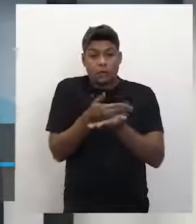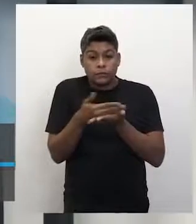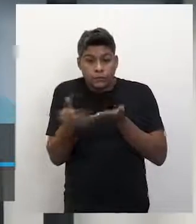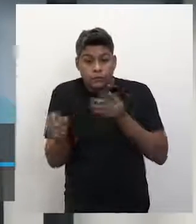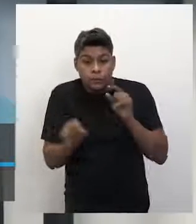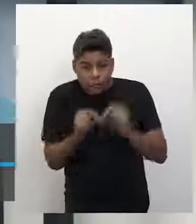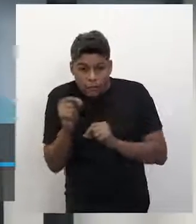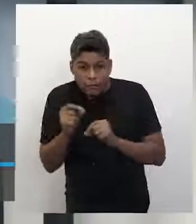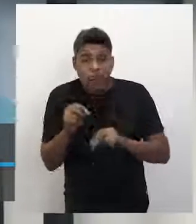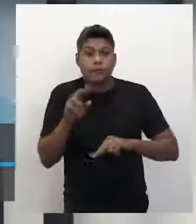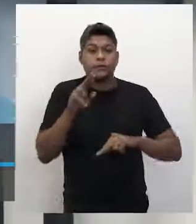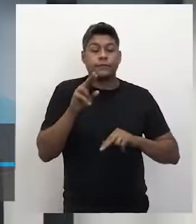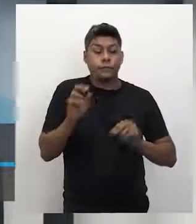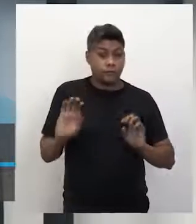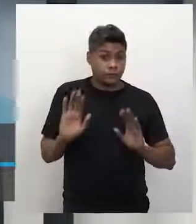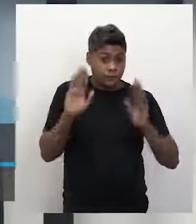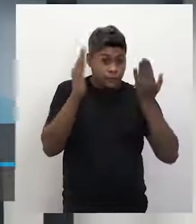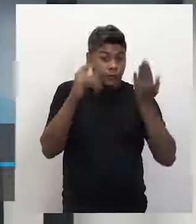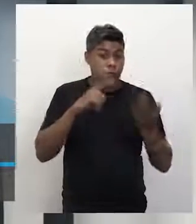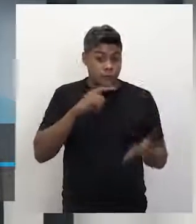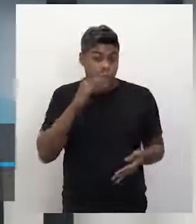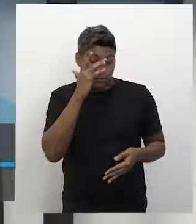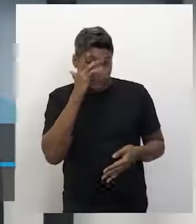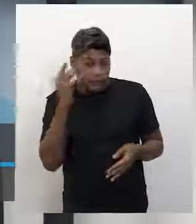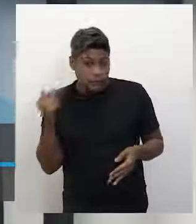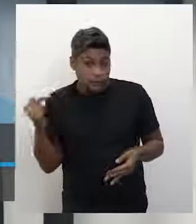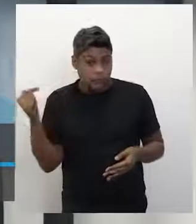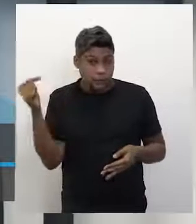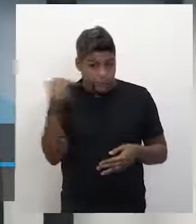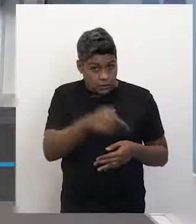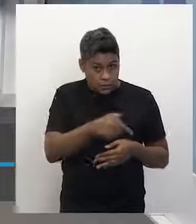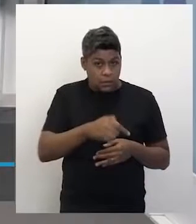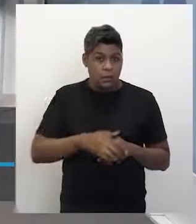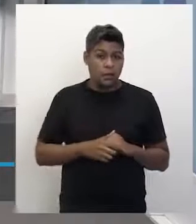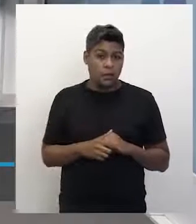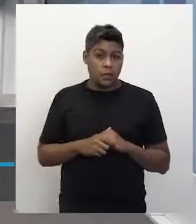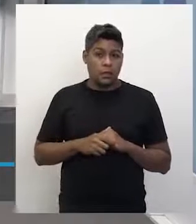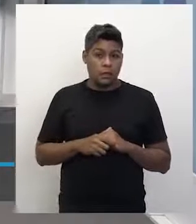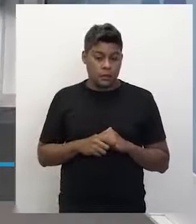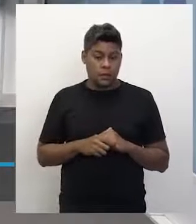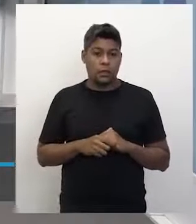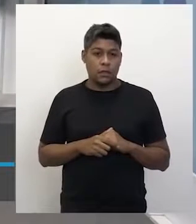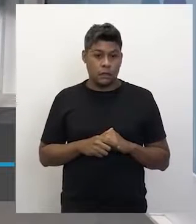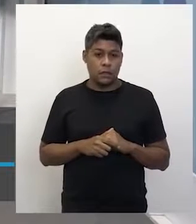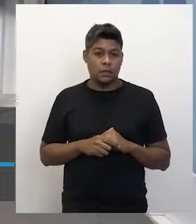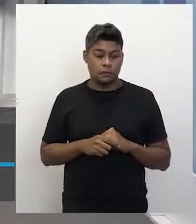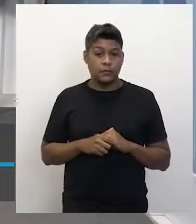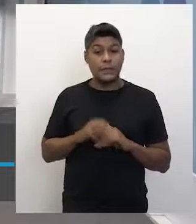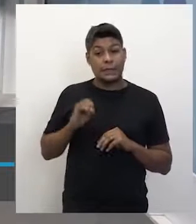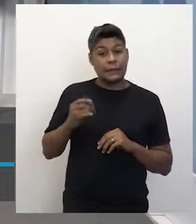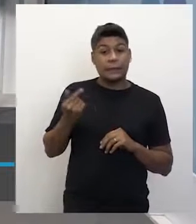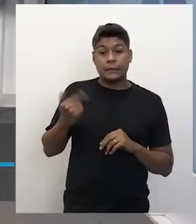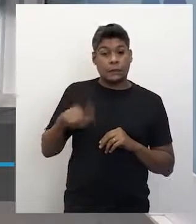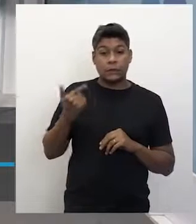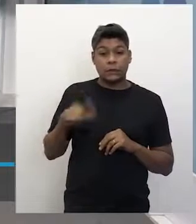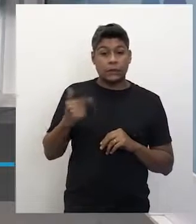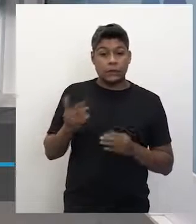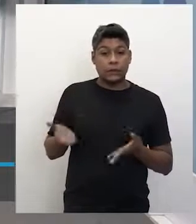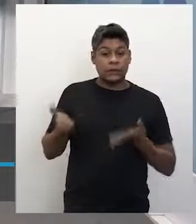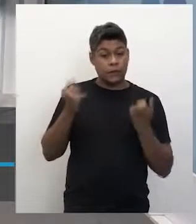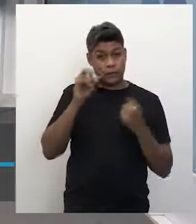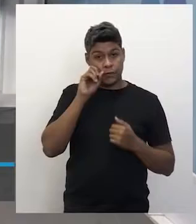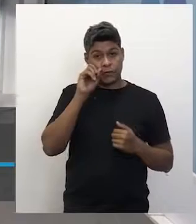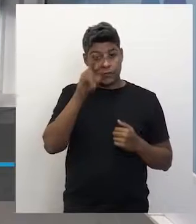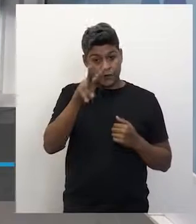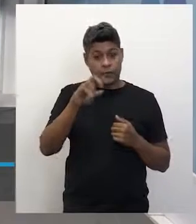os folguedos. E aí, tem alguém dessa galera aí? Se não tiver, a gente passa para assistir um